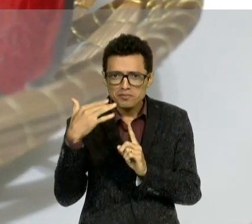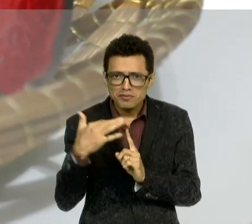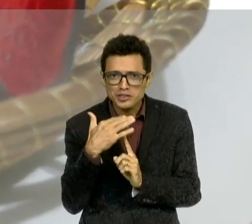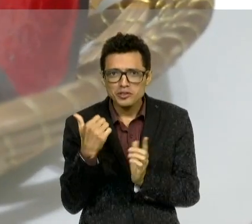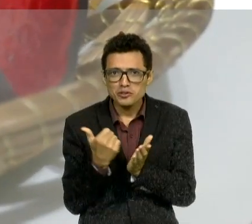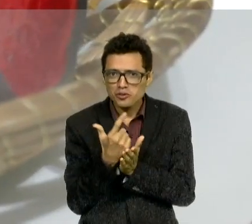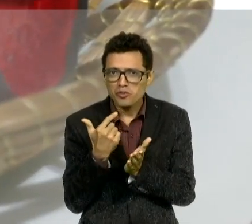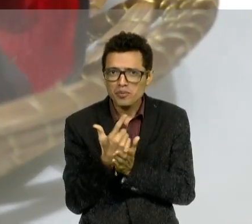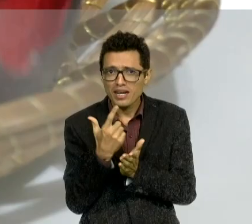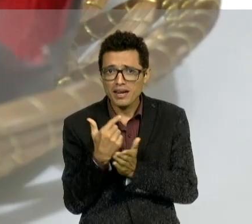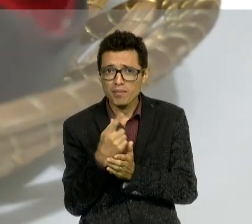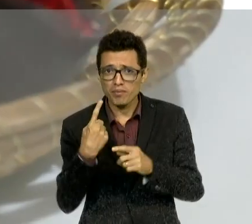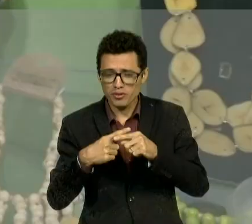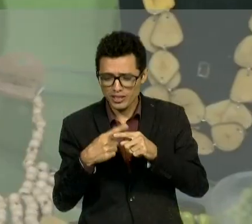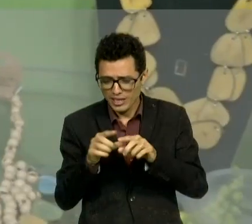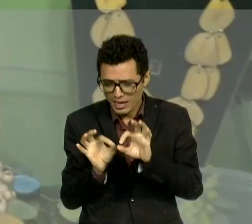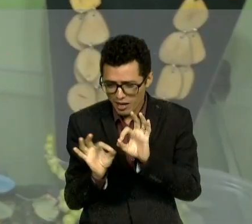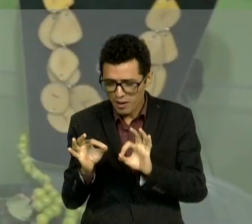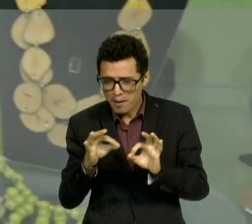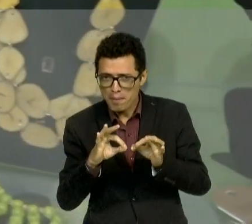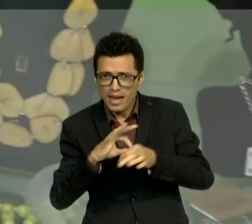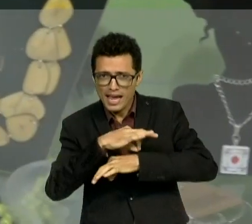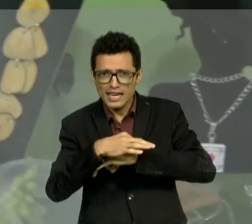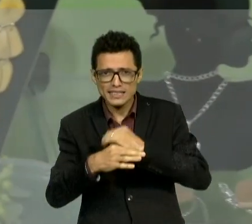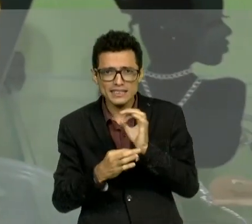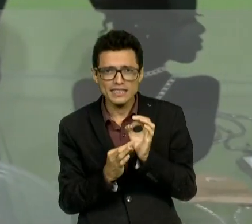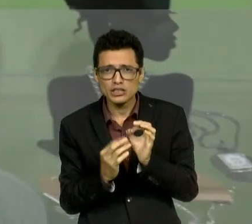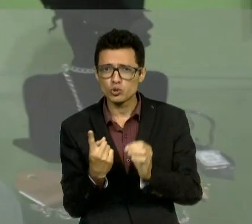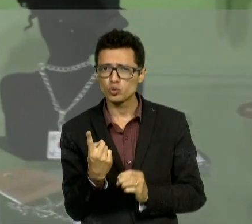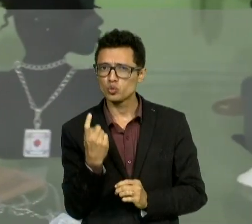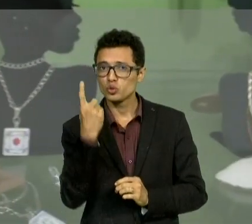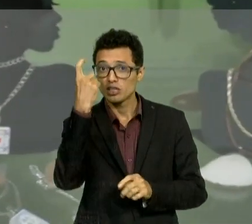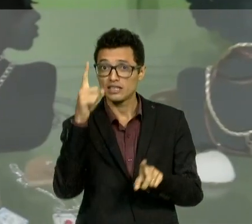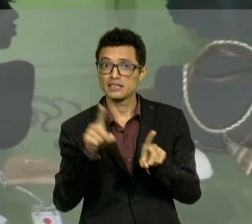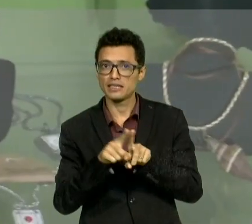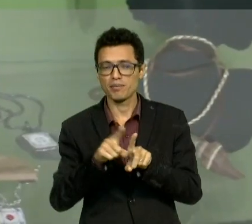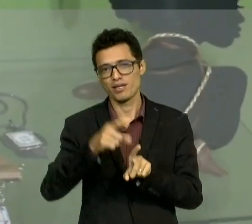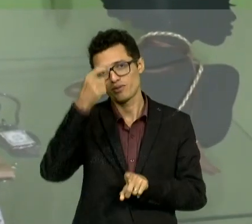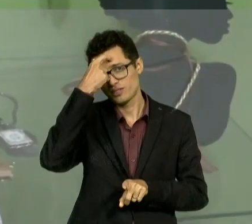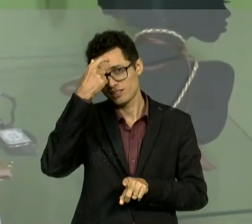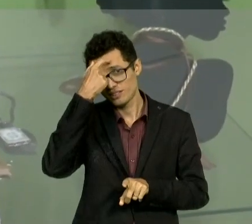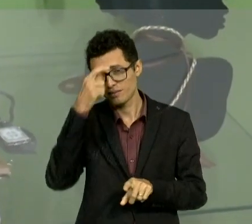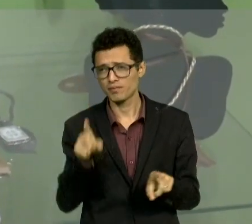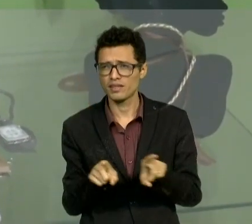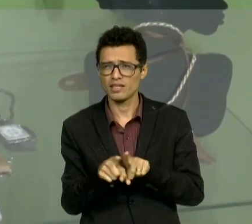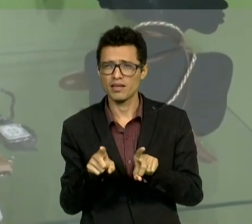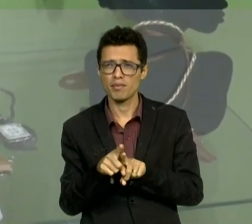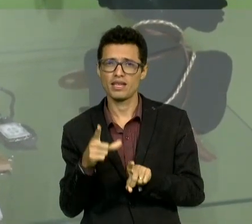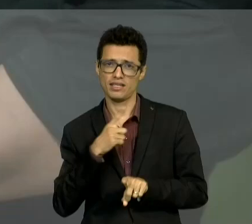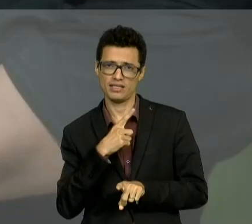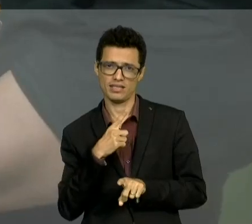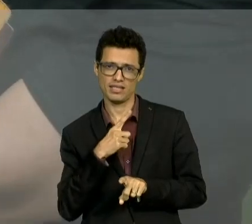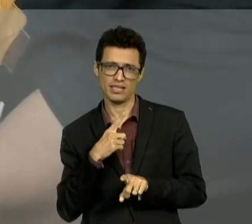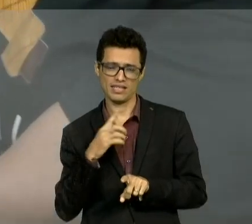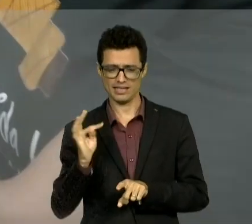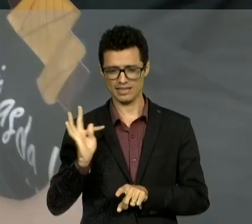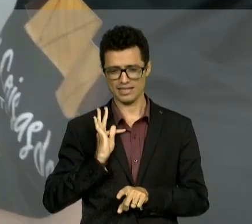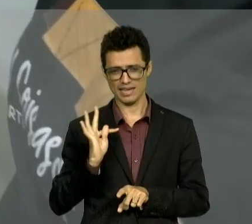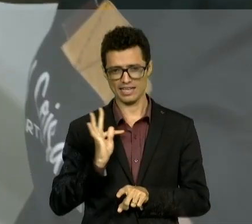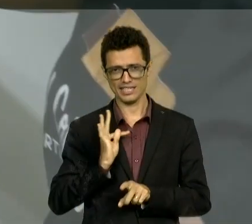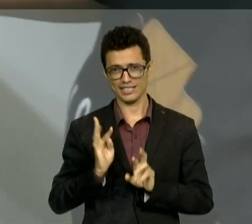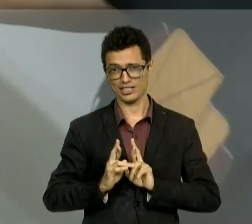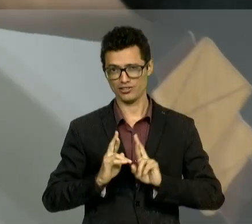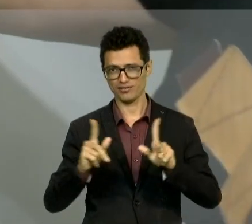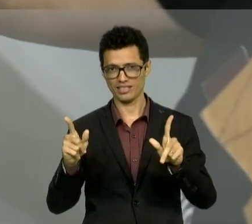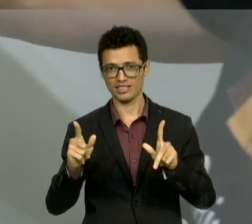e ecologicamente conscientes. Além das biojoias, Lenilda aposta em peças com técnicas diferenciadas. O trabalho